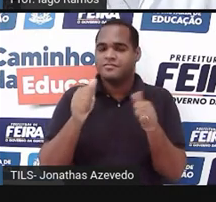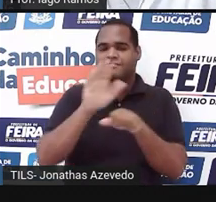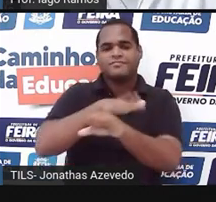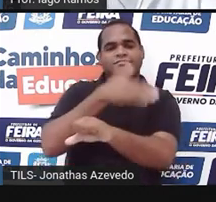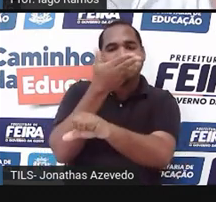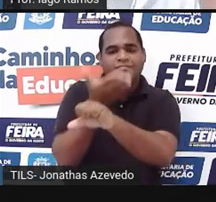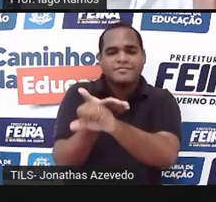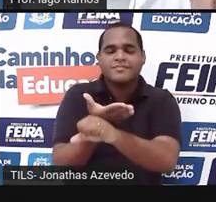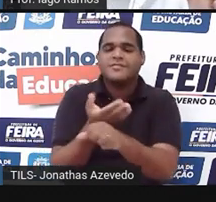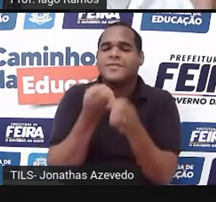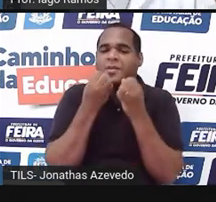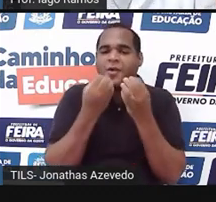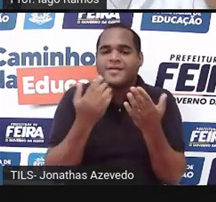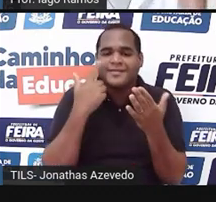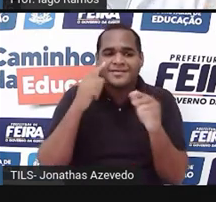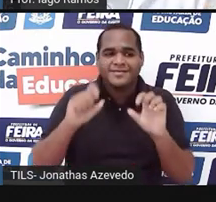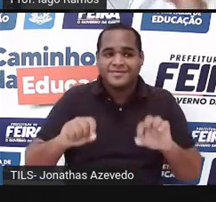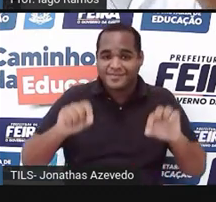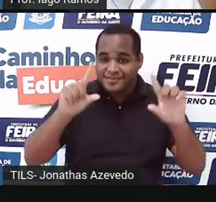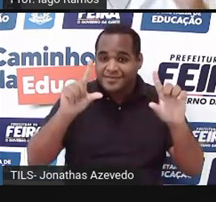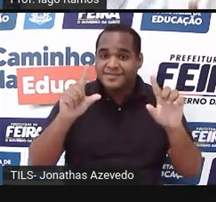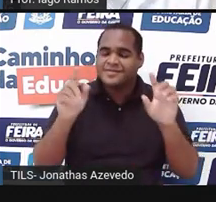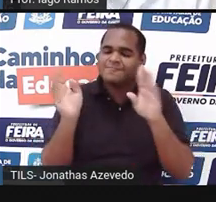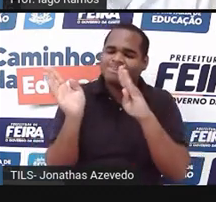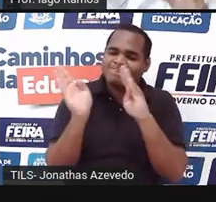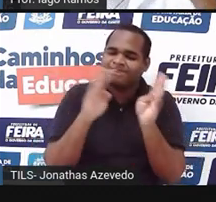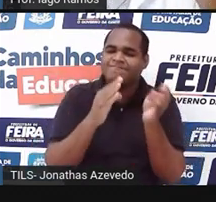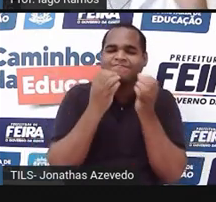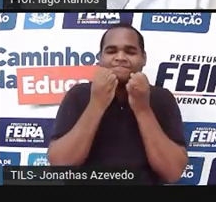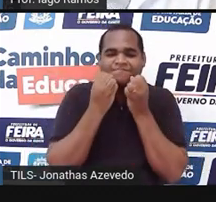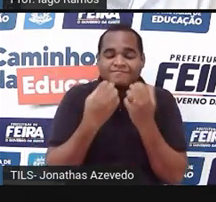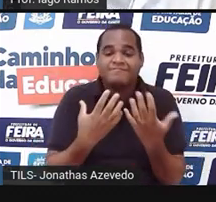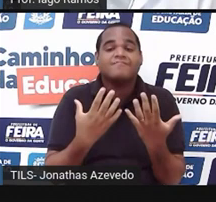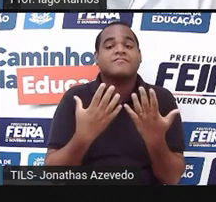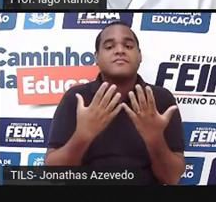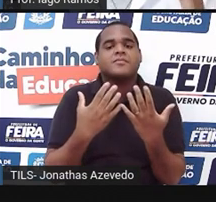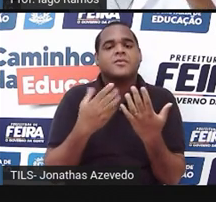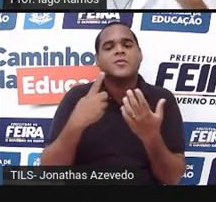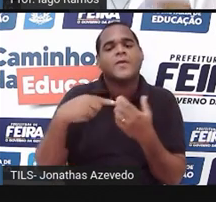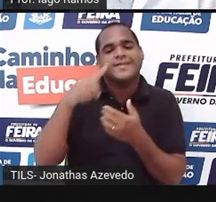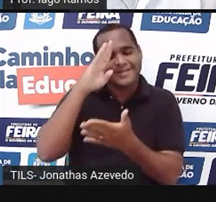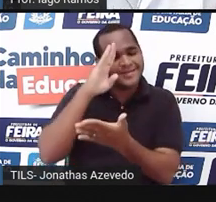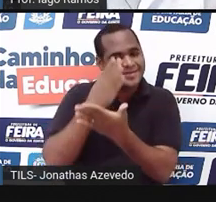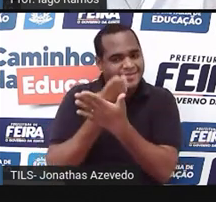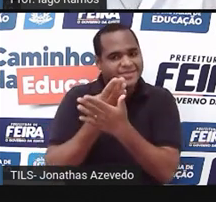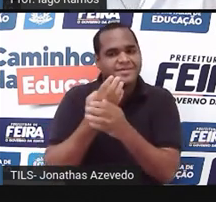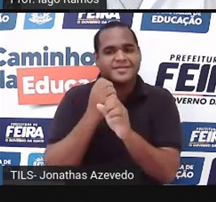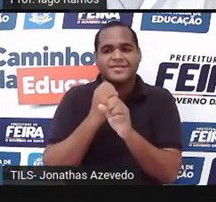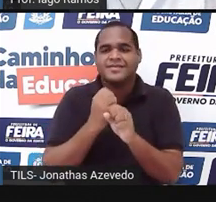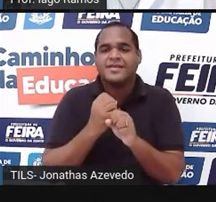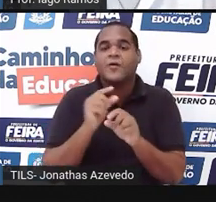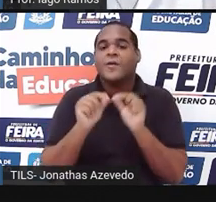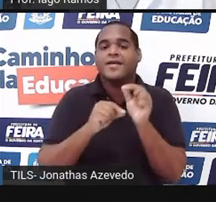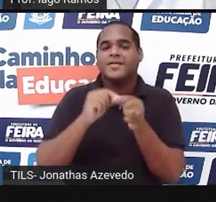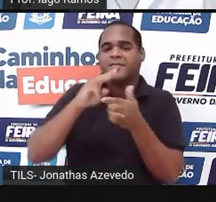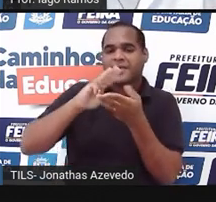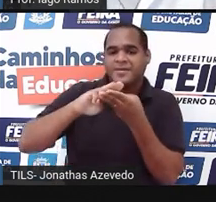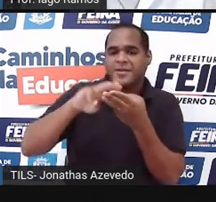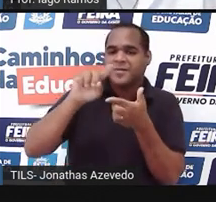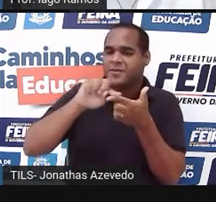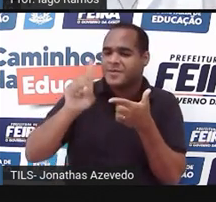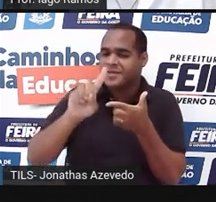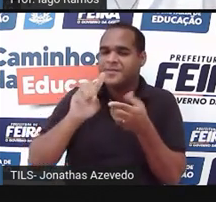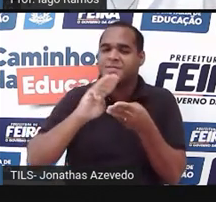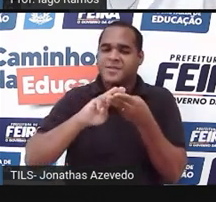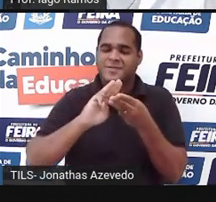até a próxima nosso lema sempre será esse não acreditar nisso matemática não é problema de